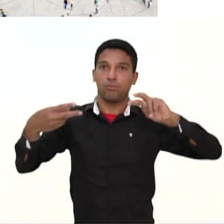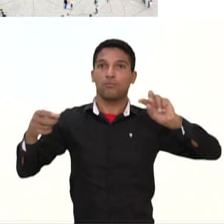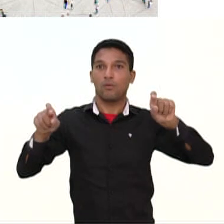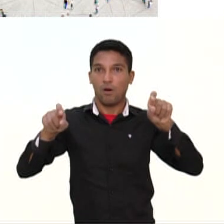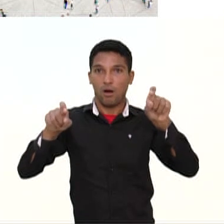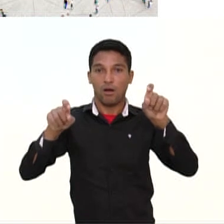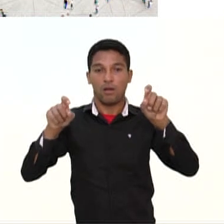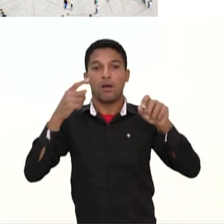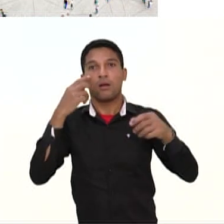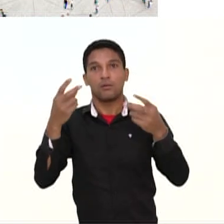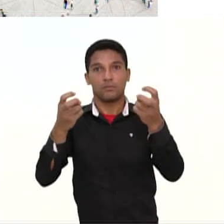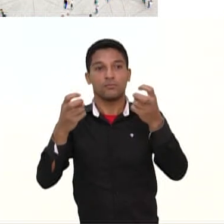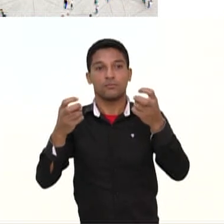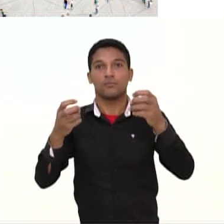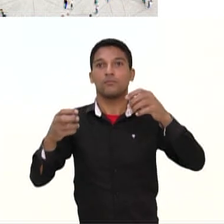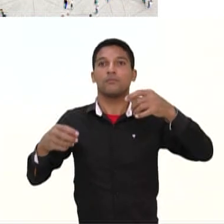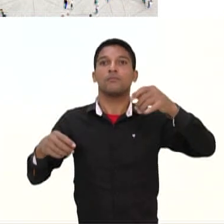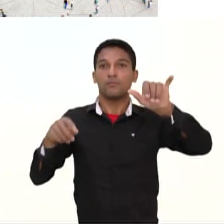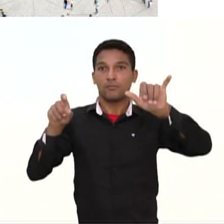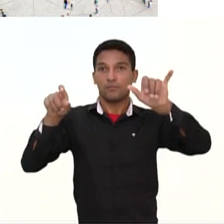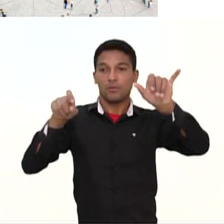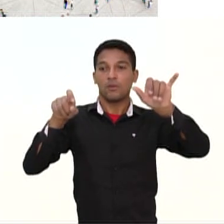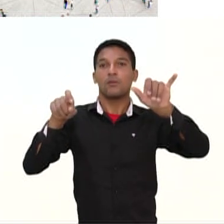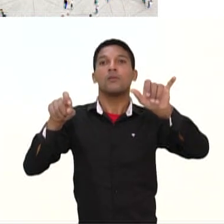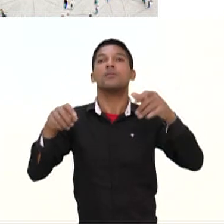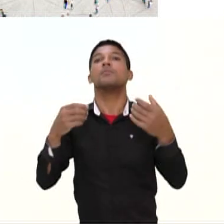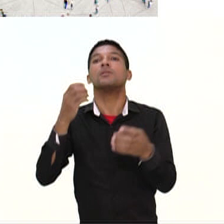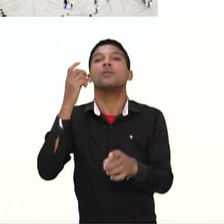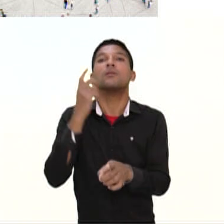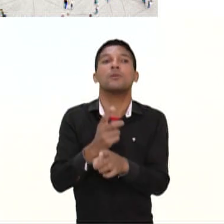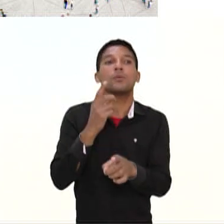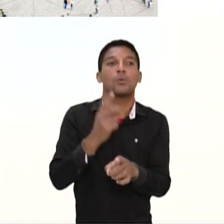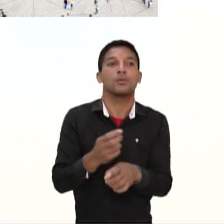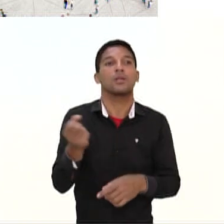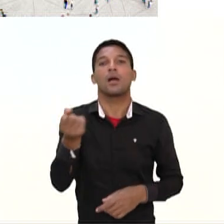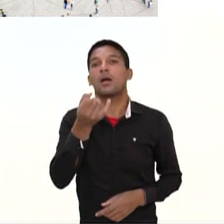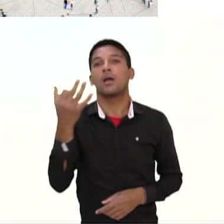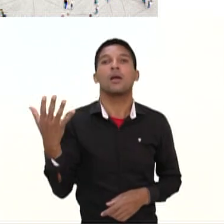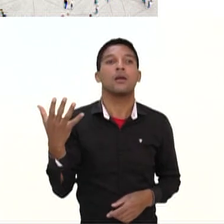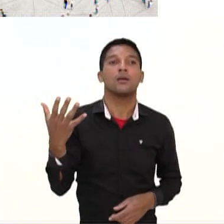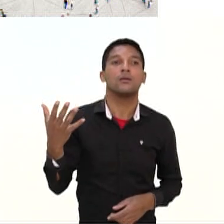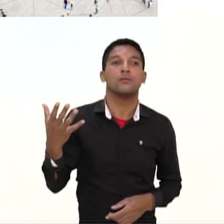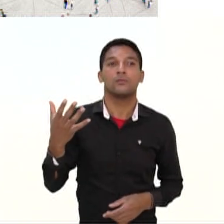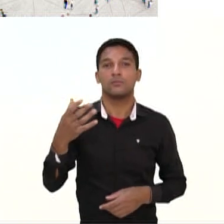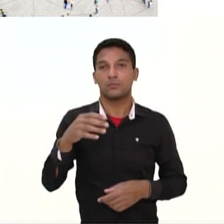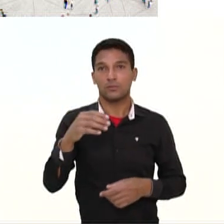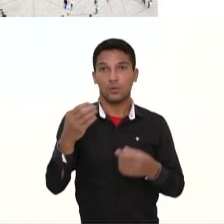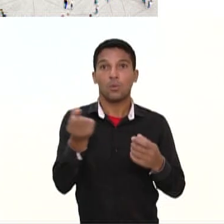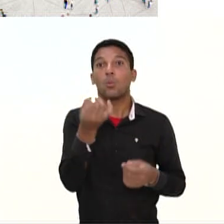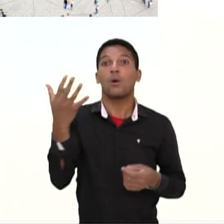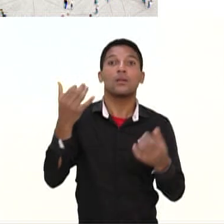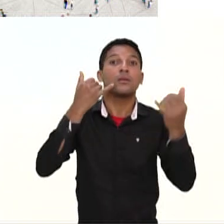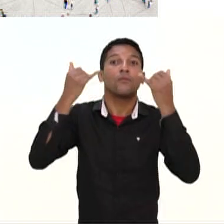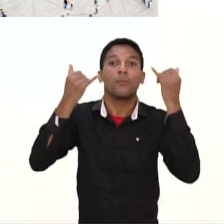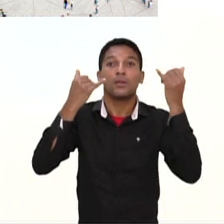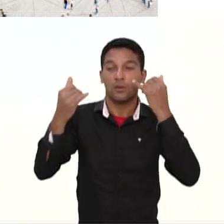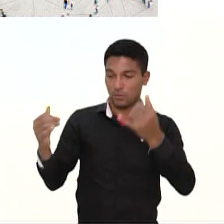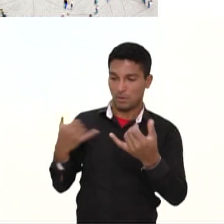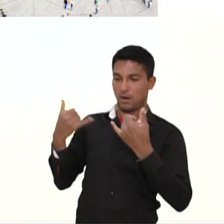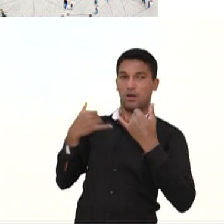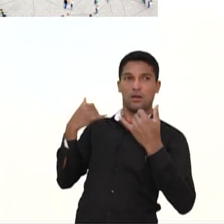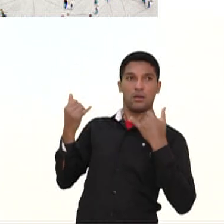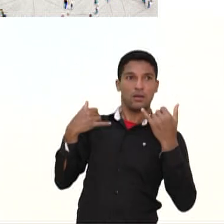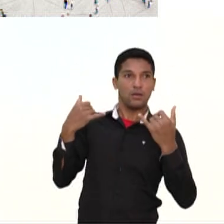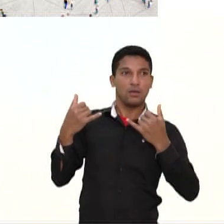a partir do momento que essa informação é descoberta, ok? Então está aqui a nossa, né, função. Você pode até perceber aqui, né?